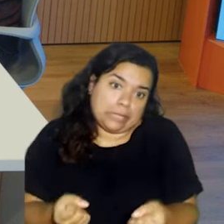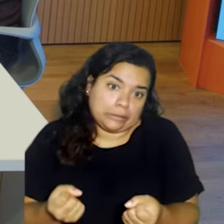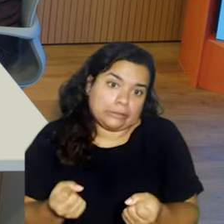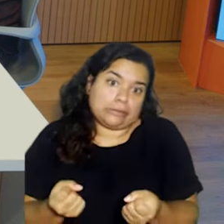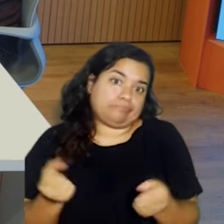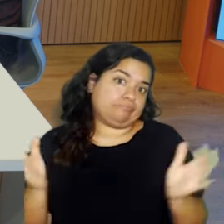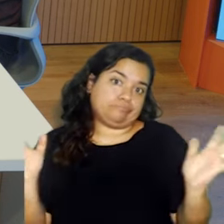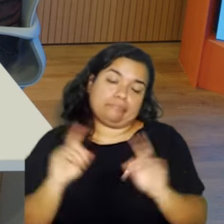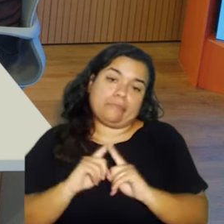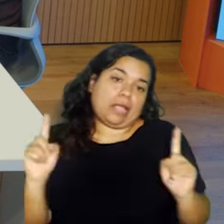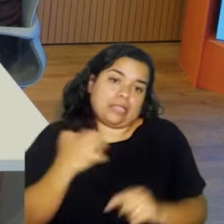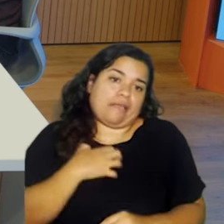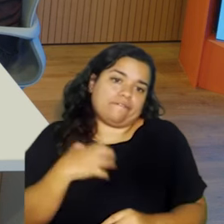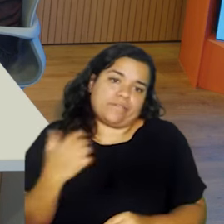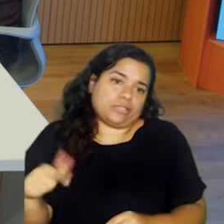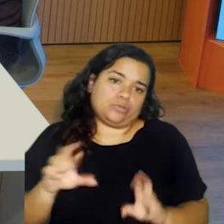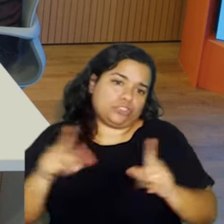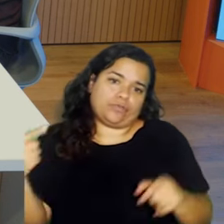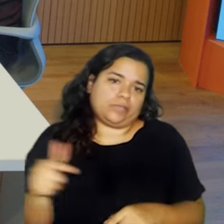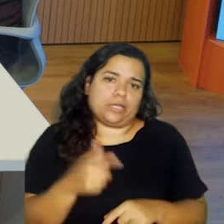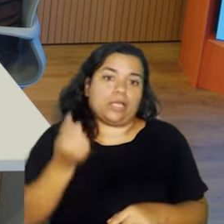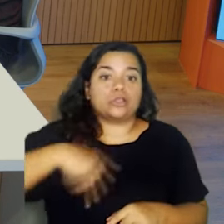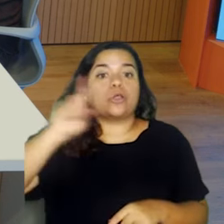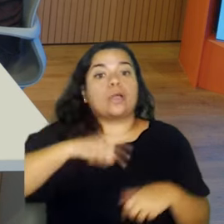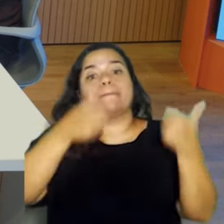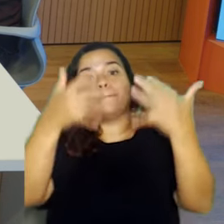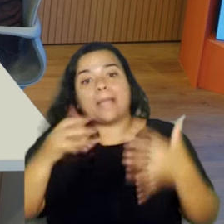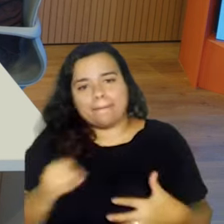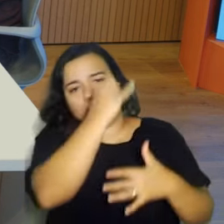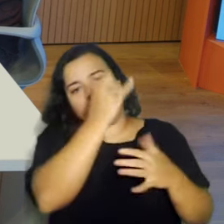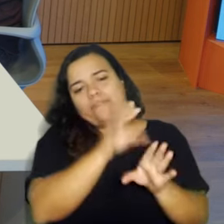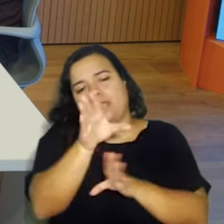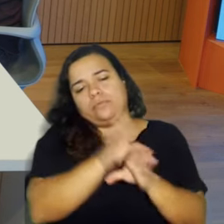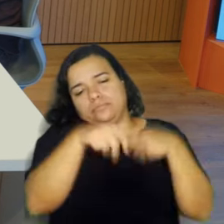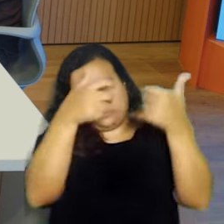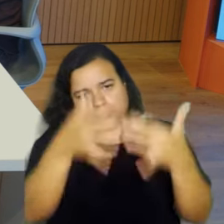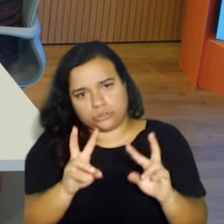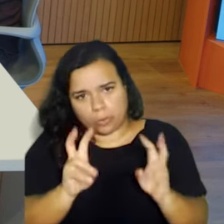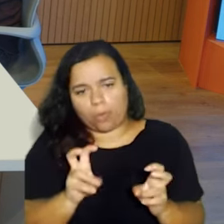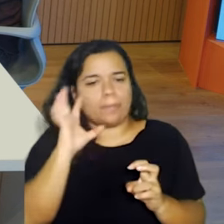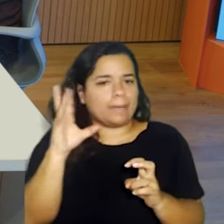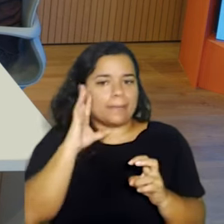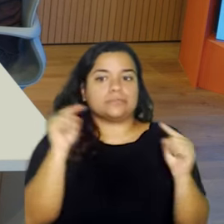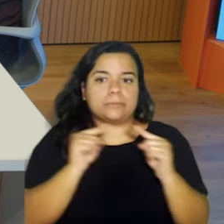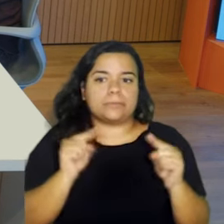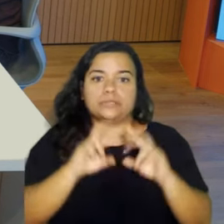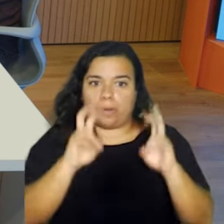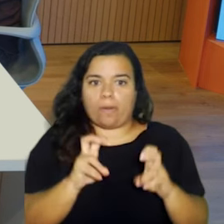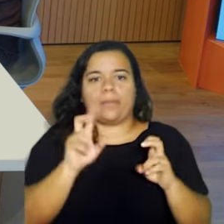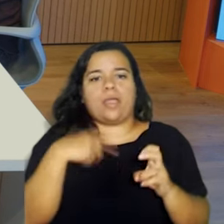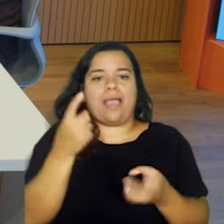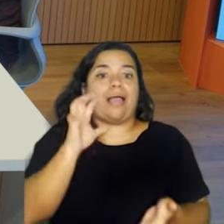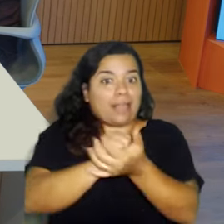isso não tem nenhum efeito não faz nenhuma diferença o que a gente tá eu tô aproveitando aqui né o gancho desse raciocínio quando a gente cadastra a